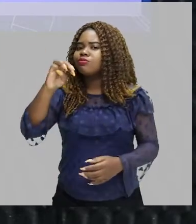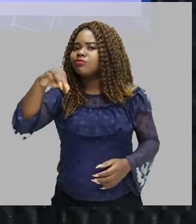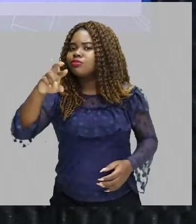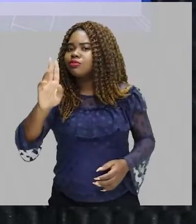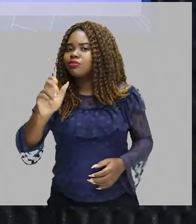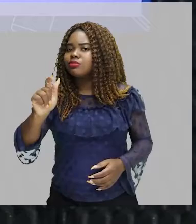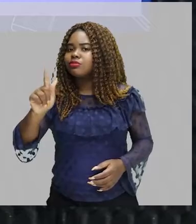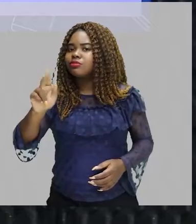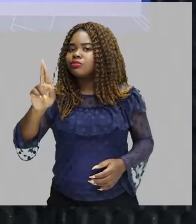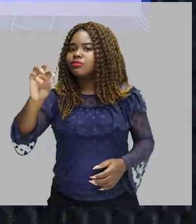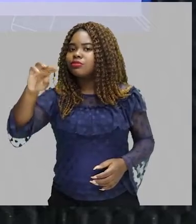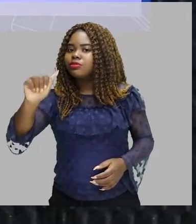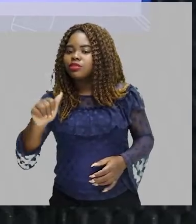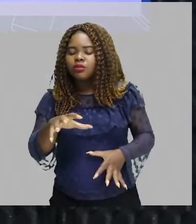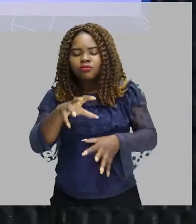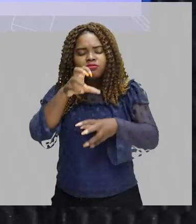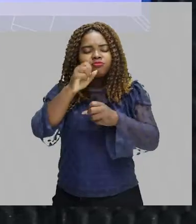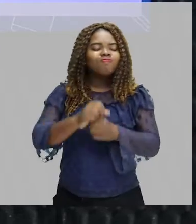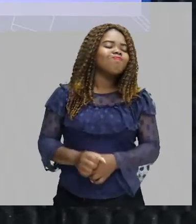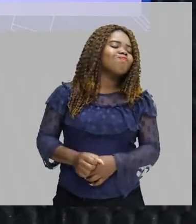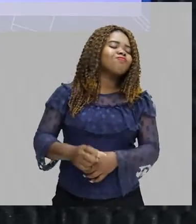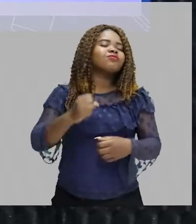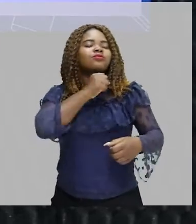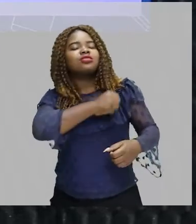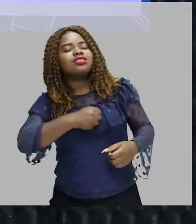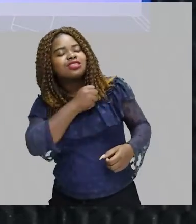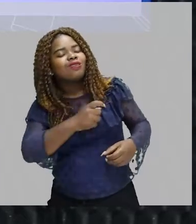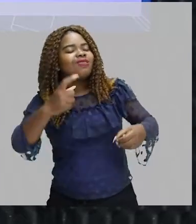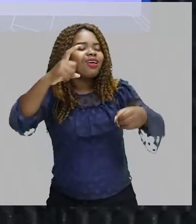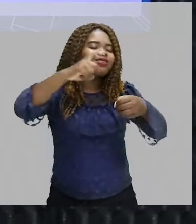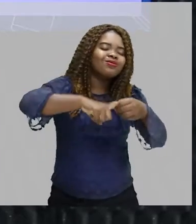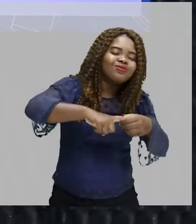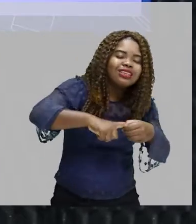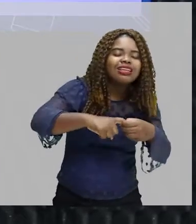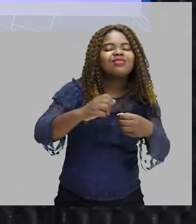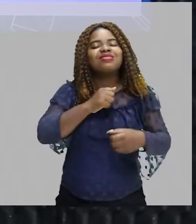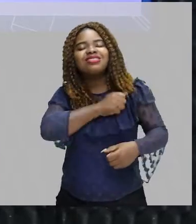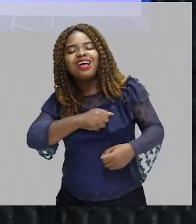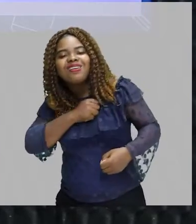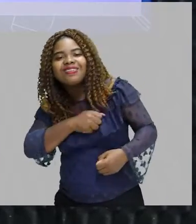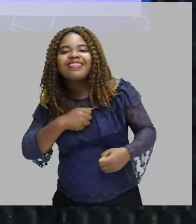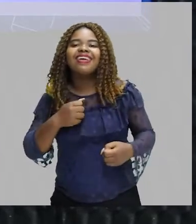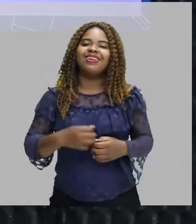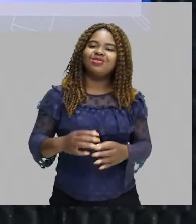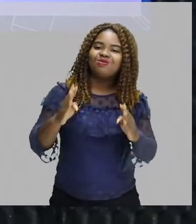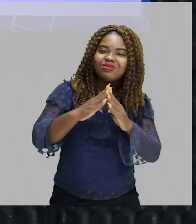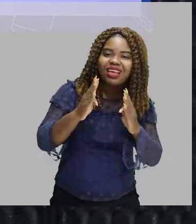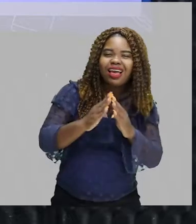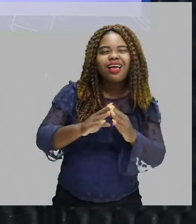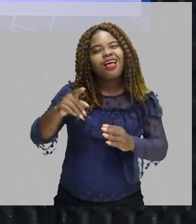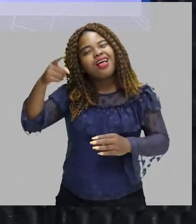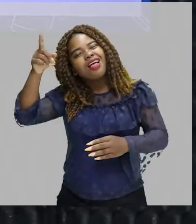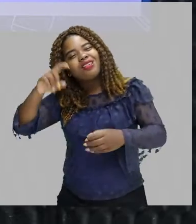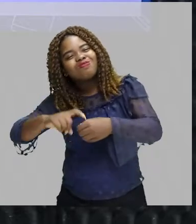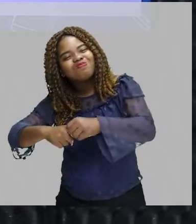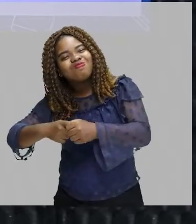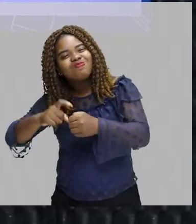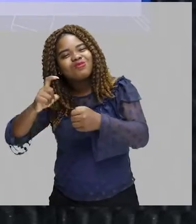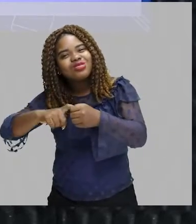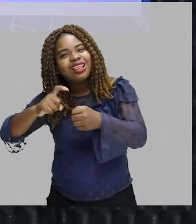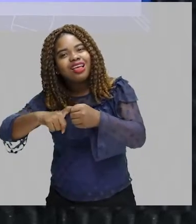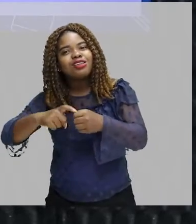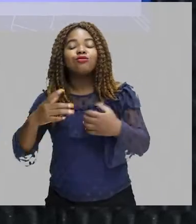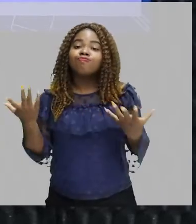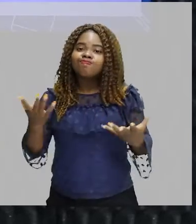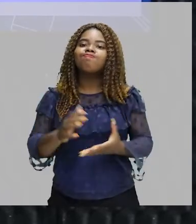pelo cheiro, tá certo? Para tu ter noção. Bacana? E para a gente fechar com chave de ouro essa distinção, tu não pode